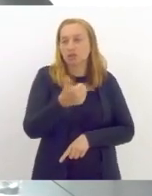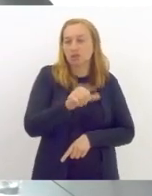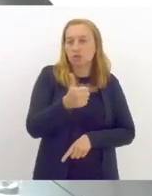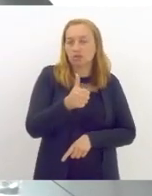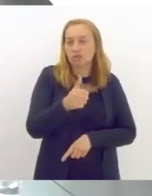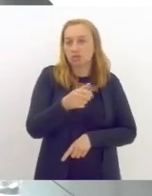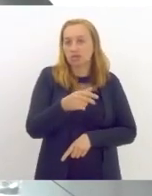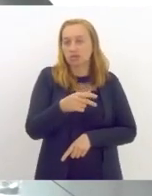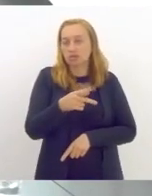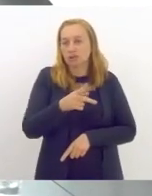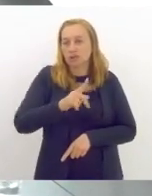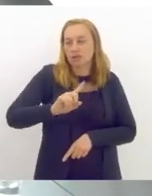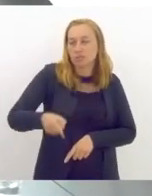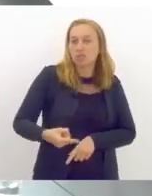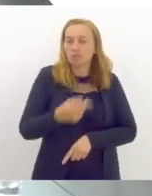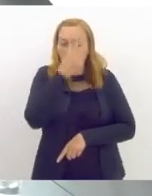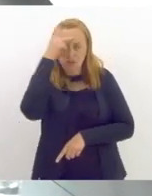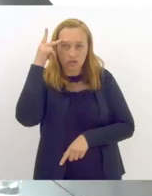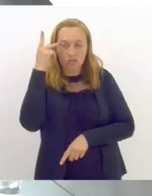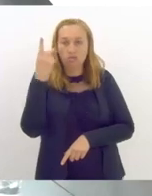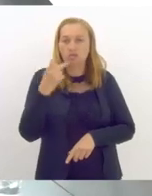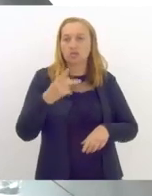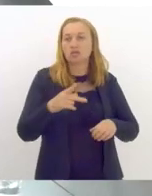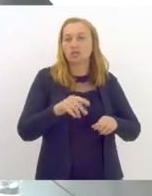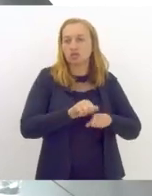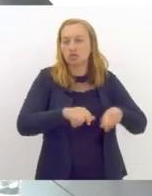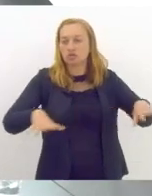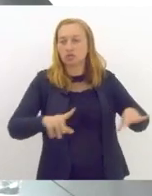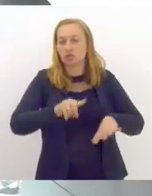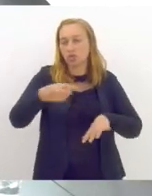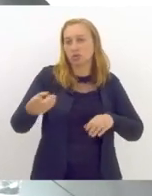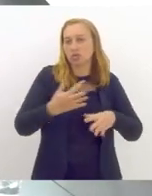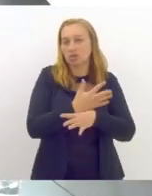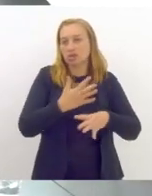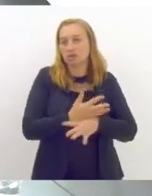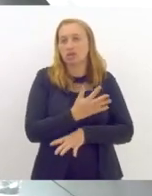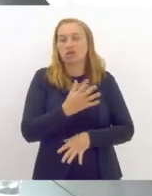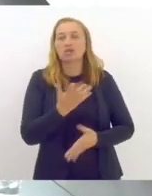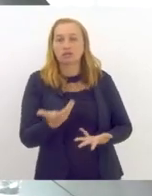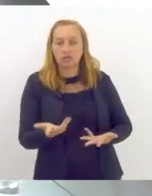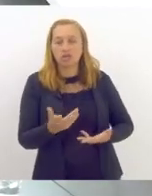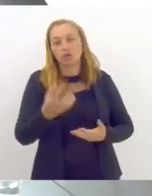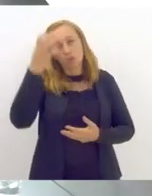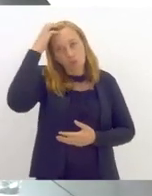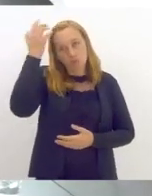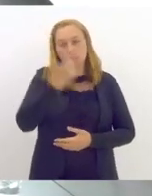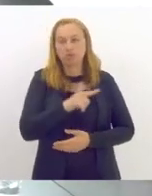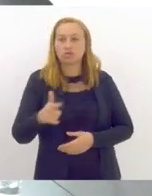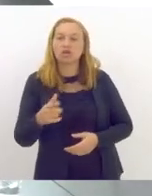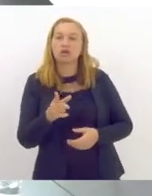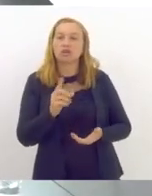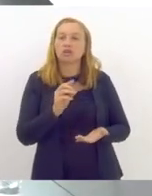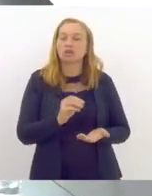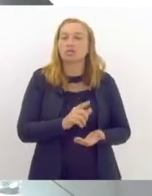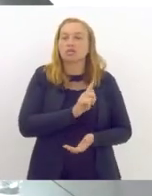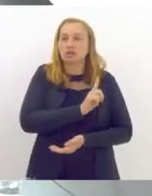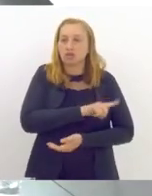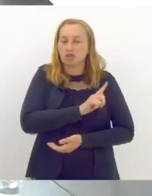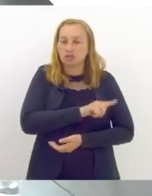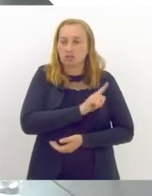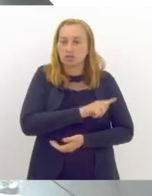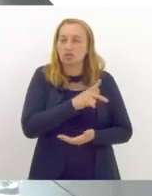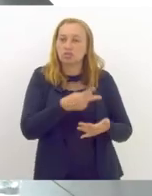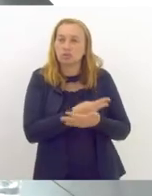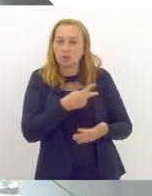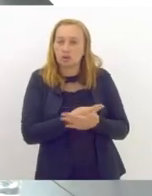que não tem culpa nenhuma de faltar o serviço na ponta por uma irresponsabilidade de gestores revestiu de cargos públicos